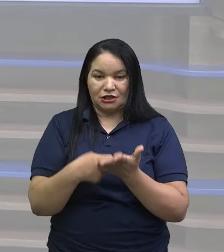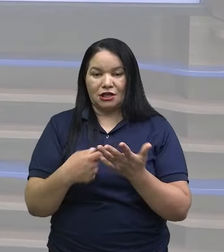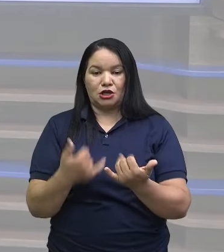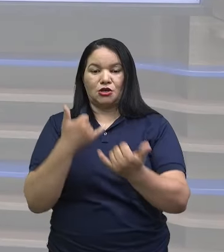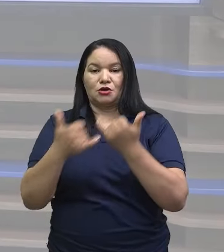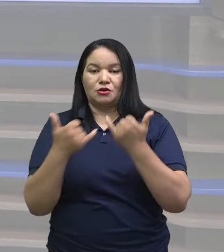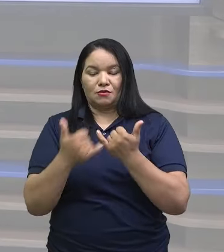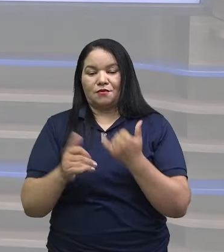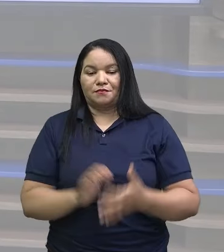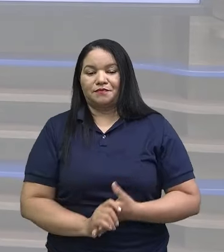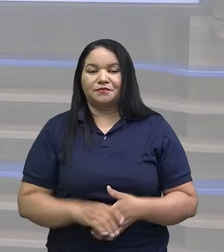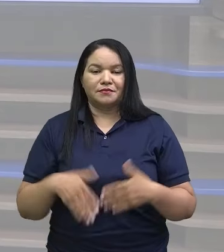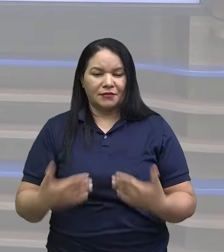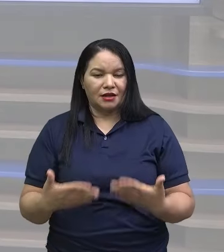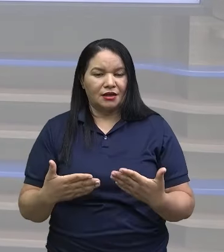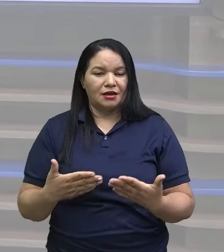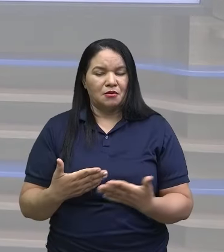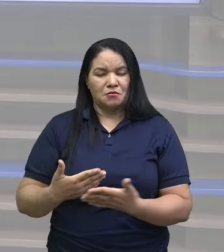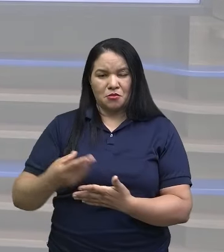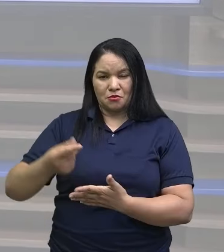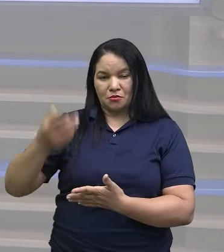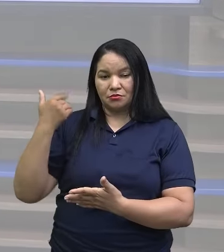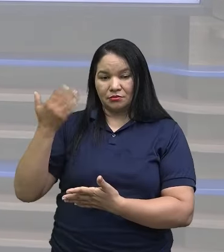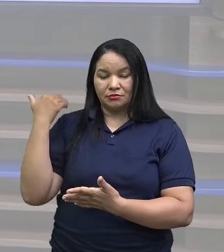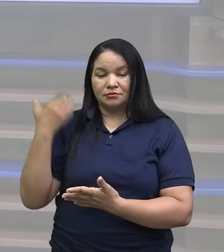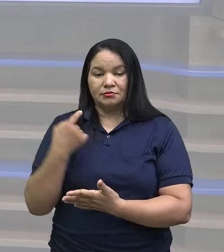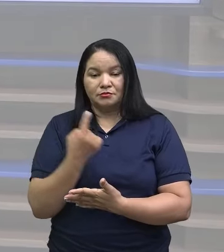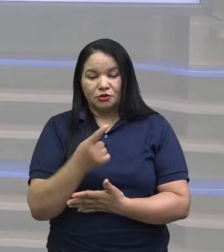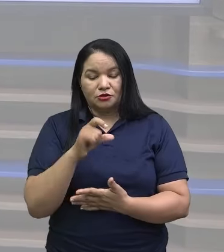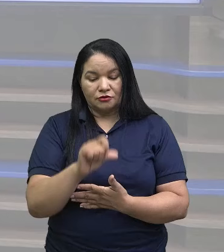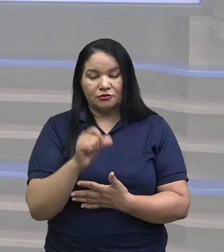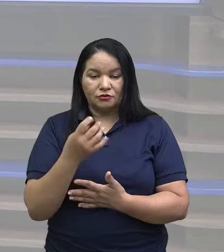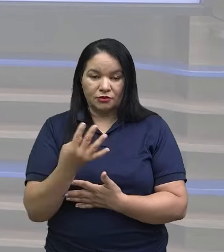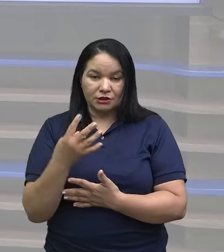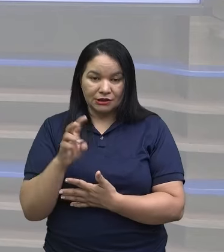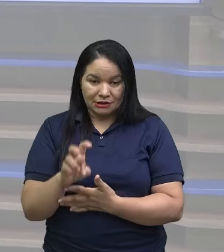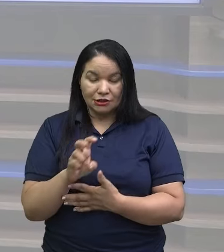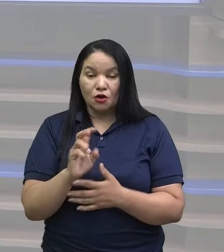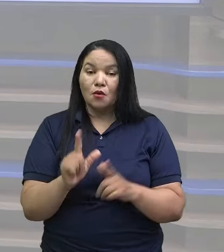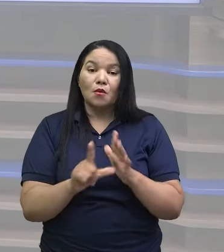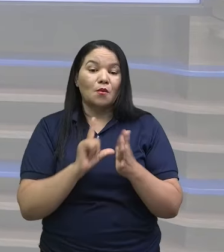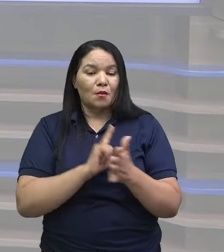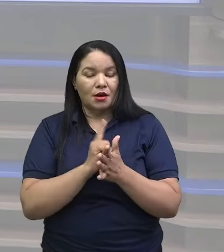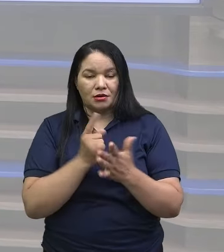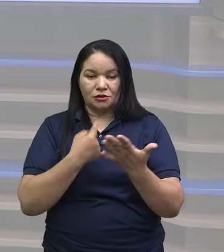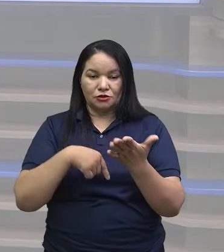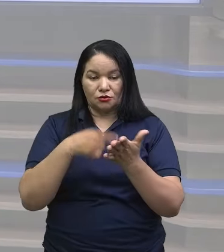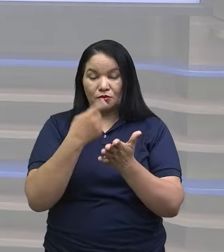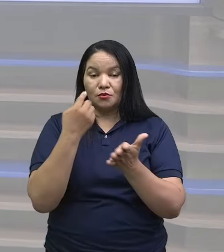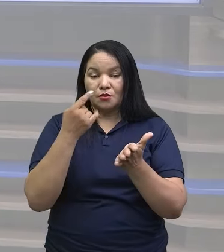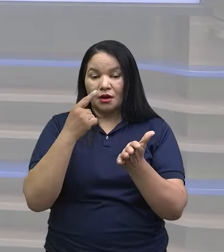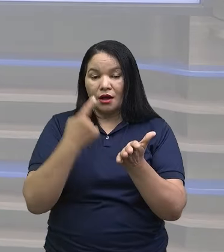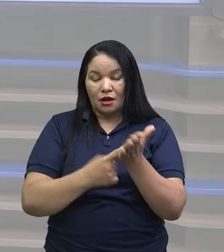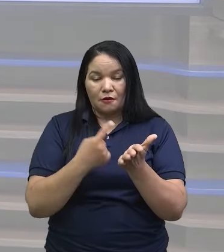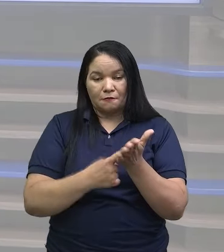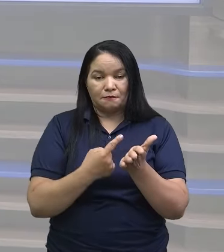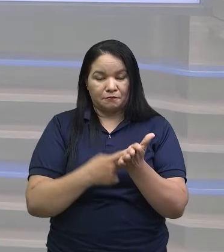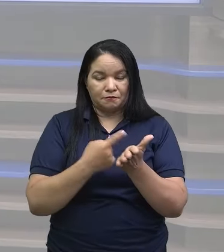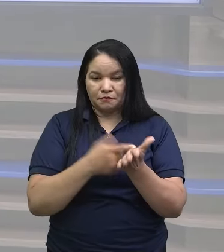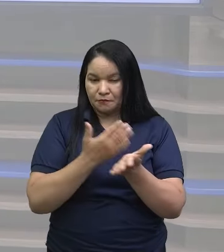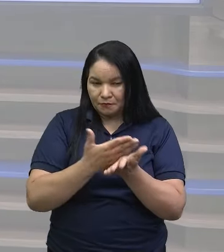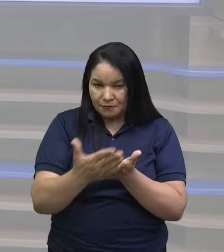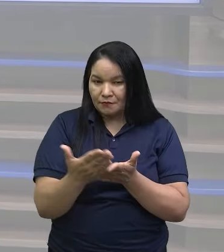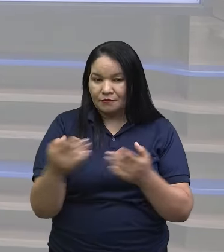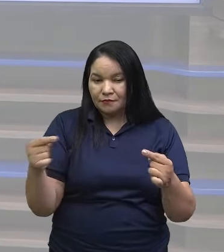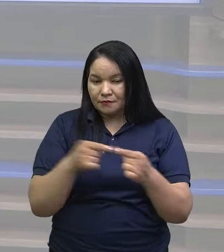que acontece? Na época, lá em 1945, antes de o acordo começar de fato a vigorar, o país